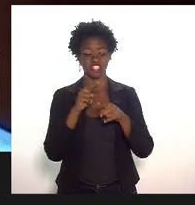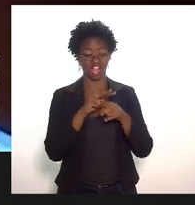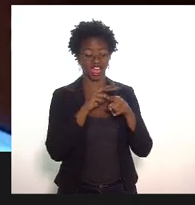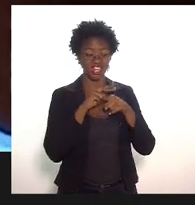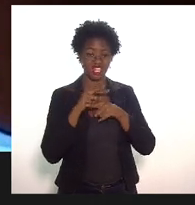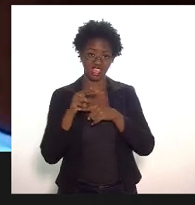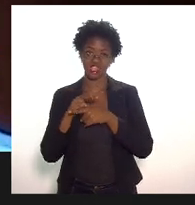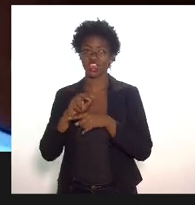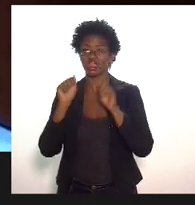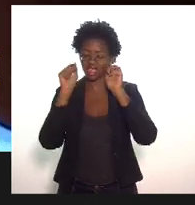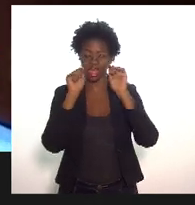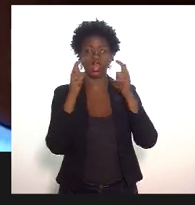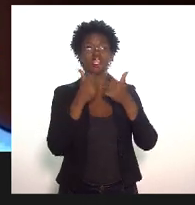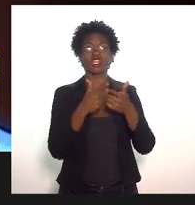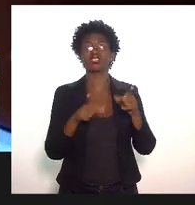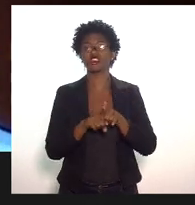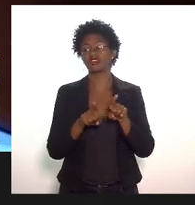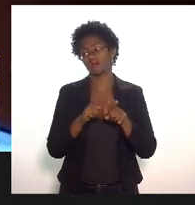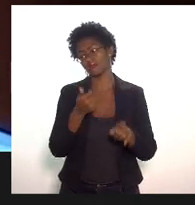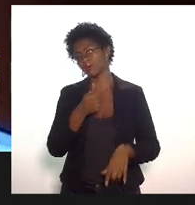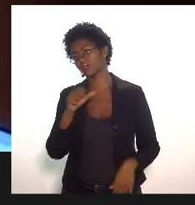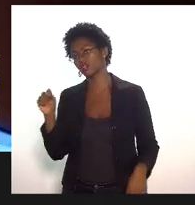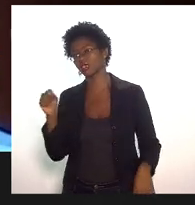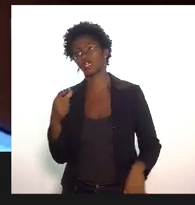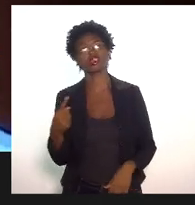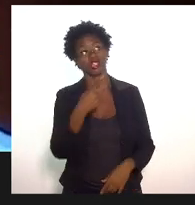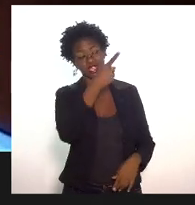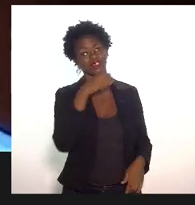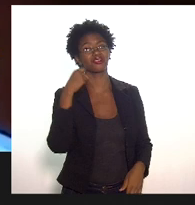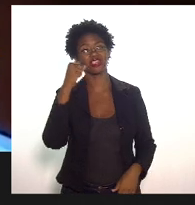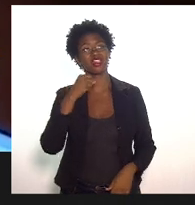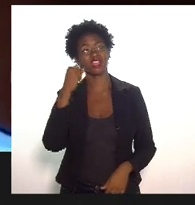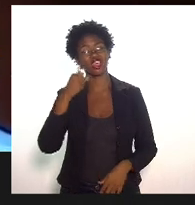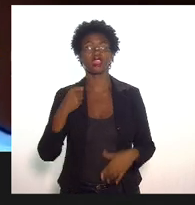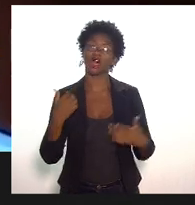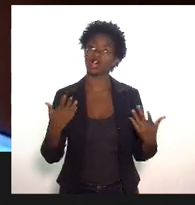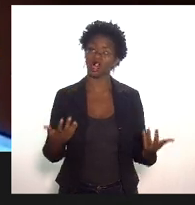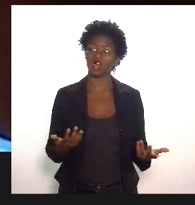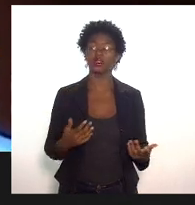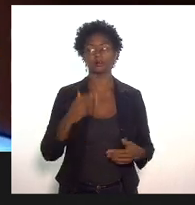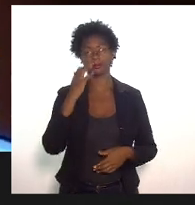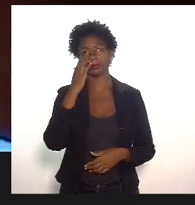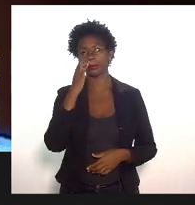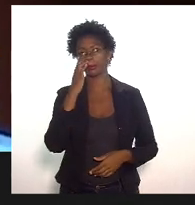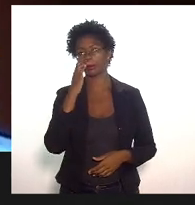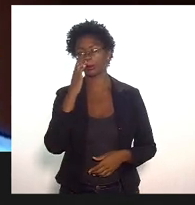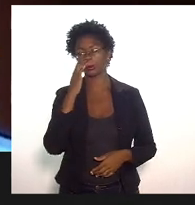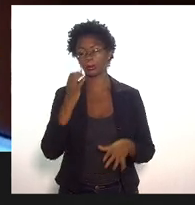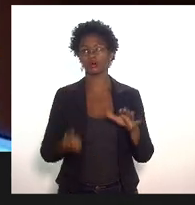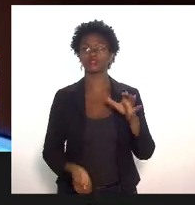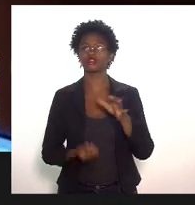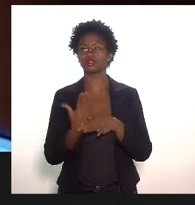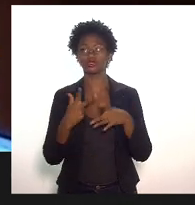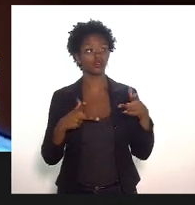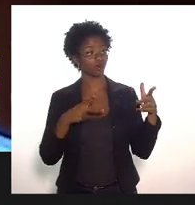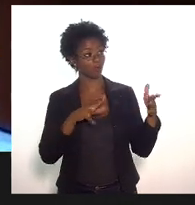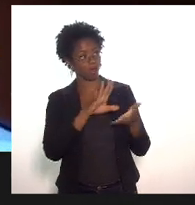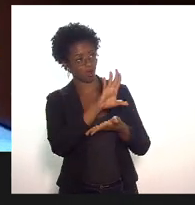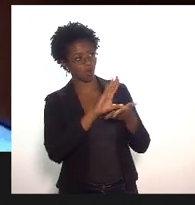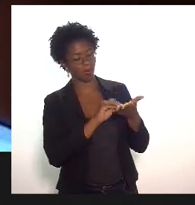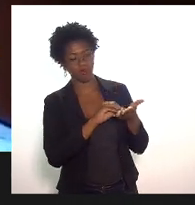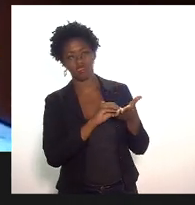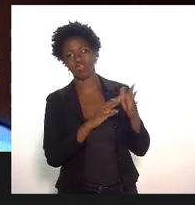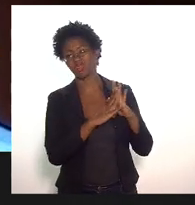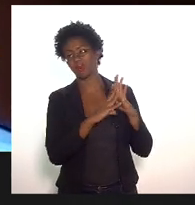a exemplo de uma assessoria congênere que tem aí no Senado, aliás, a assessoria fiscal da Alerge foi criada a exemplo da que existe no Senado,